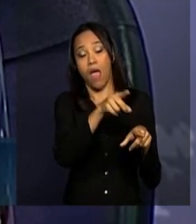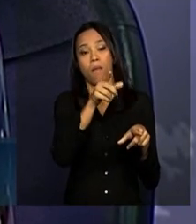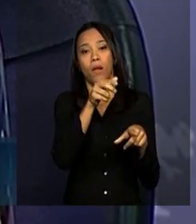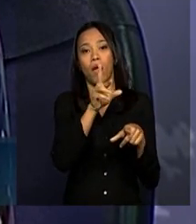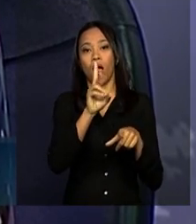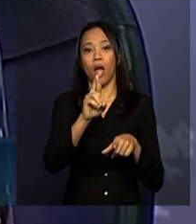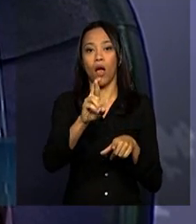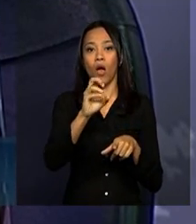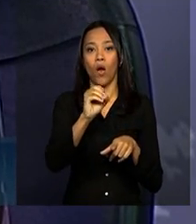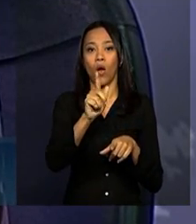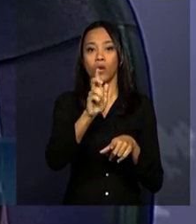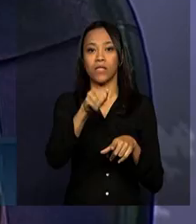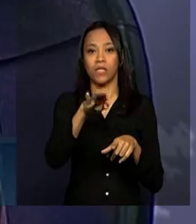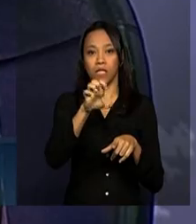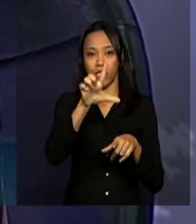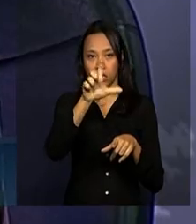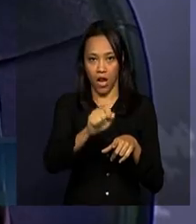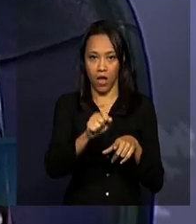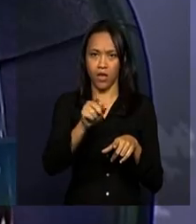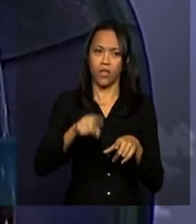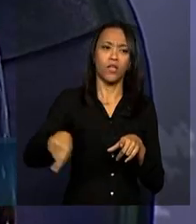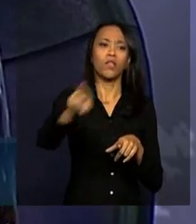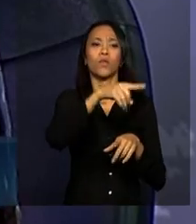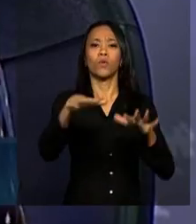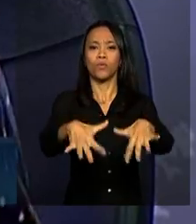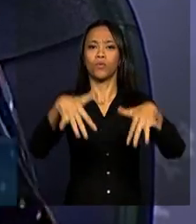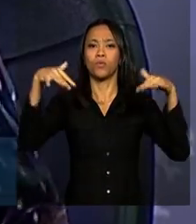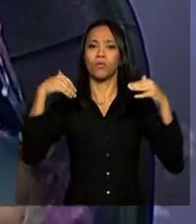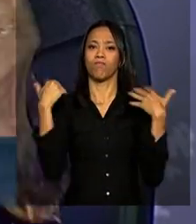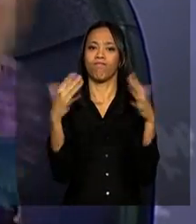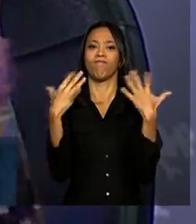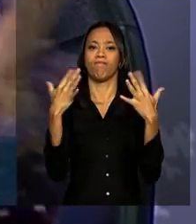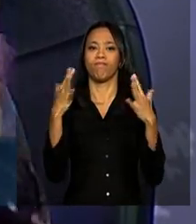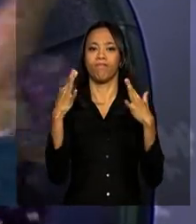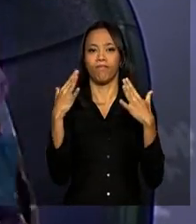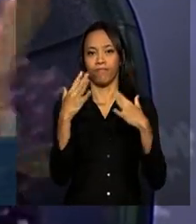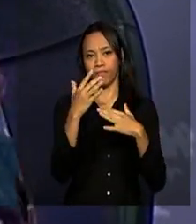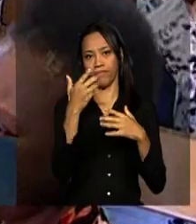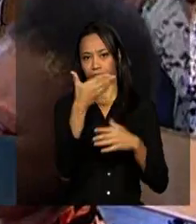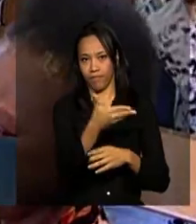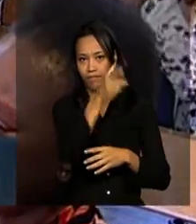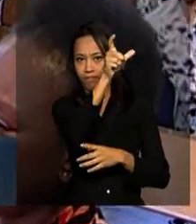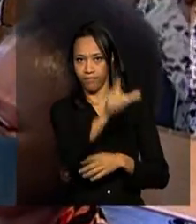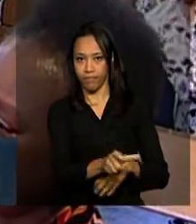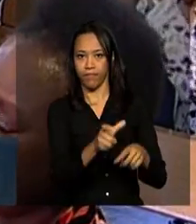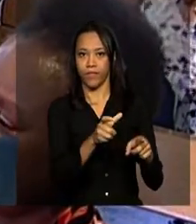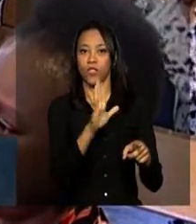eu peço que esse auditório dê uma salva de palmas.